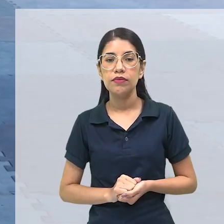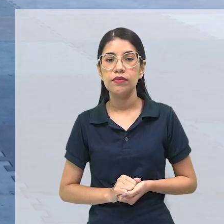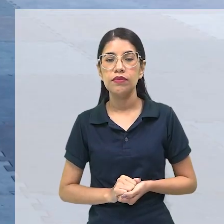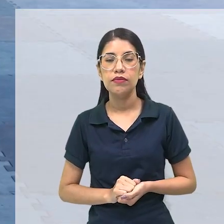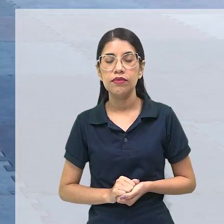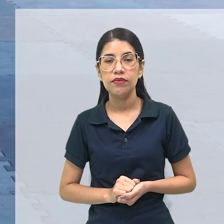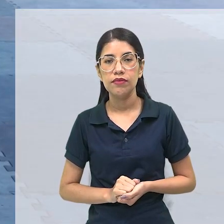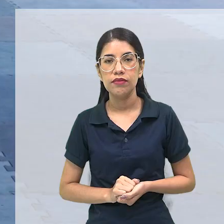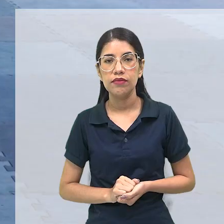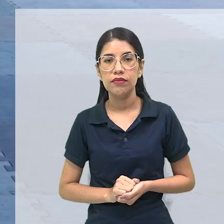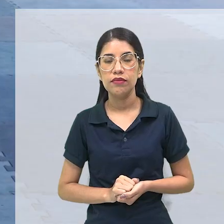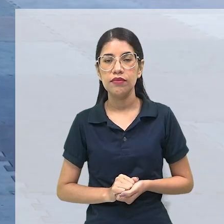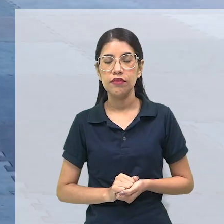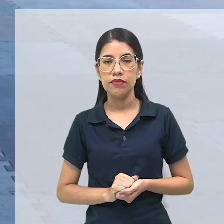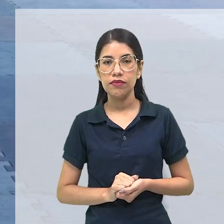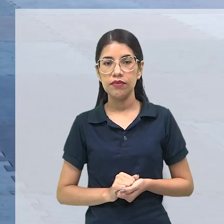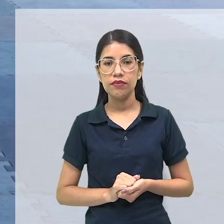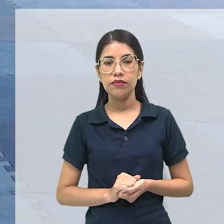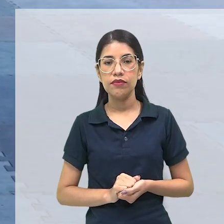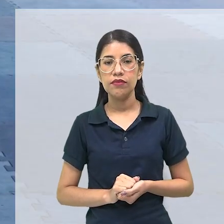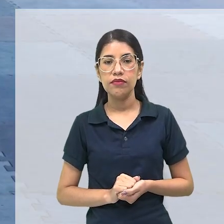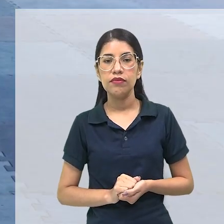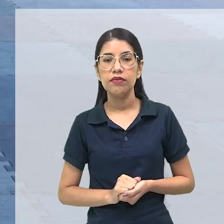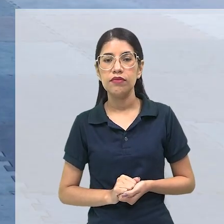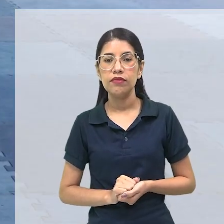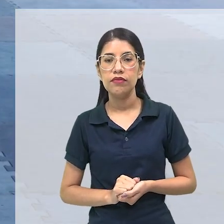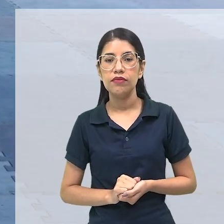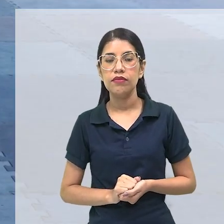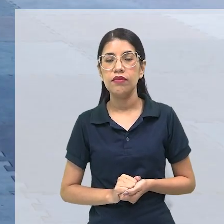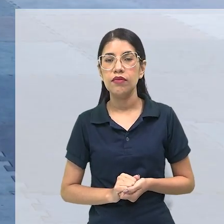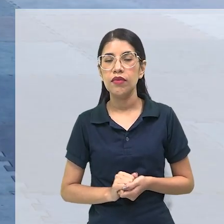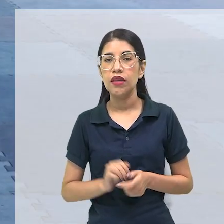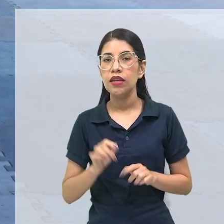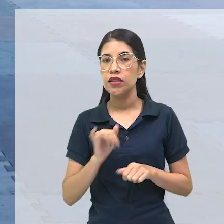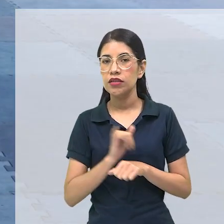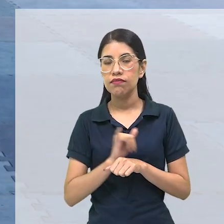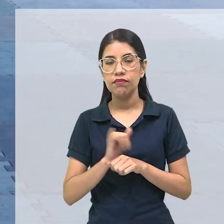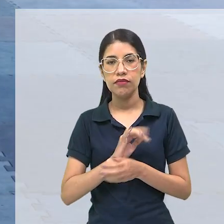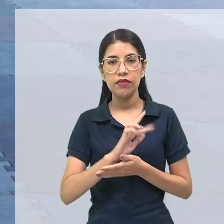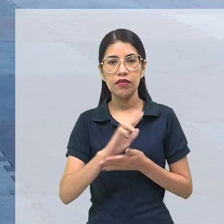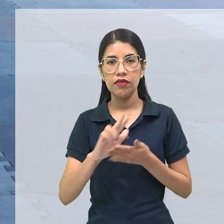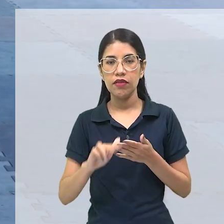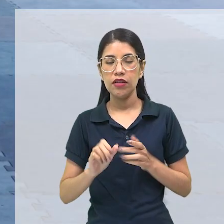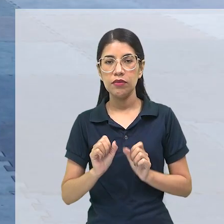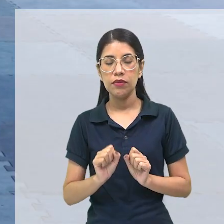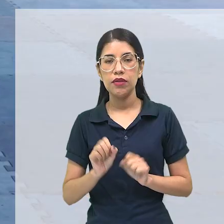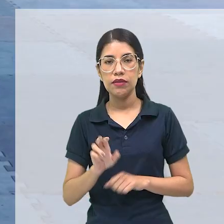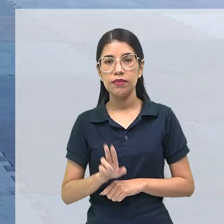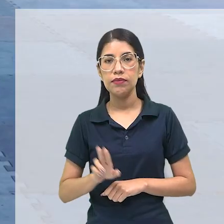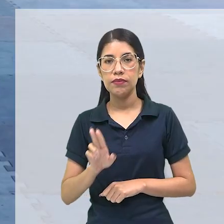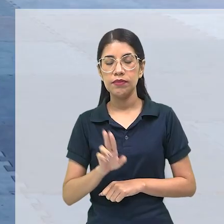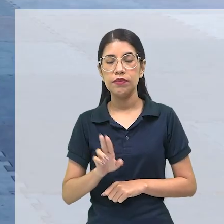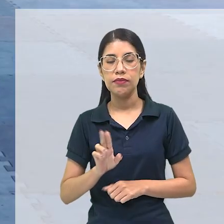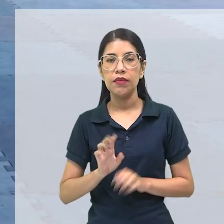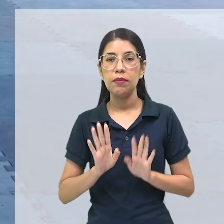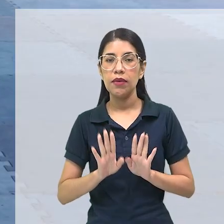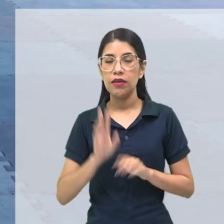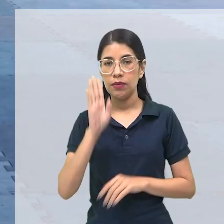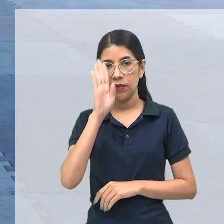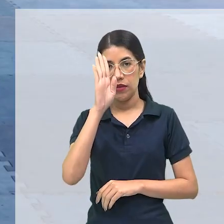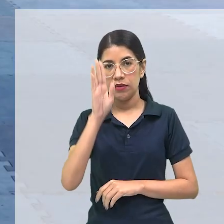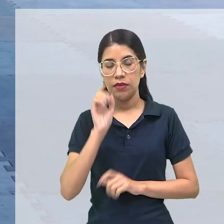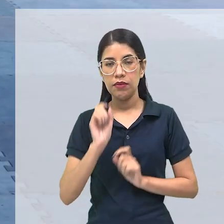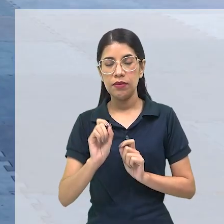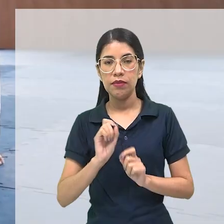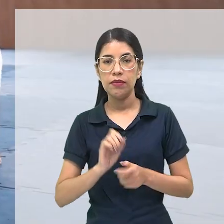frente e puxar ele também caindo de costa, entre outras maneiras de atacar. Mas o principal é começando